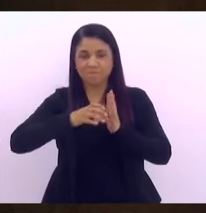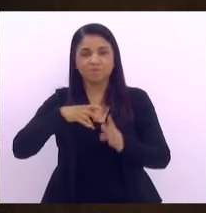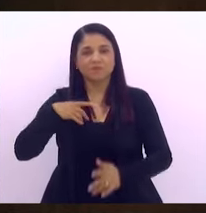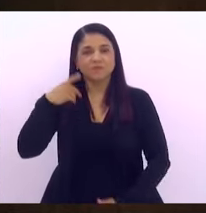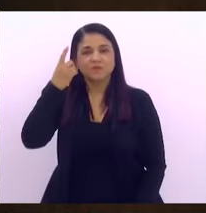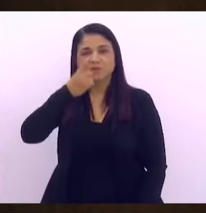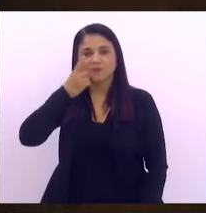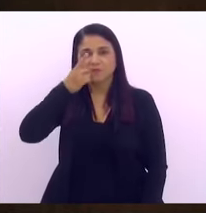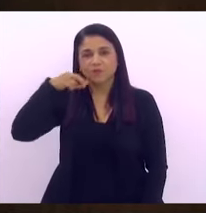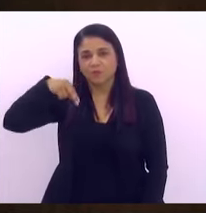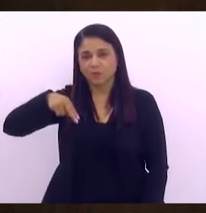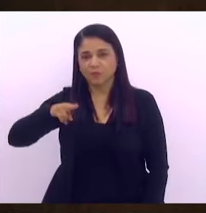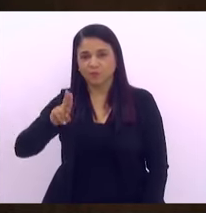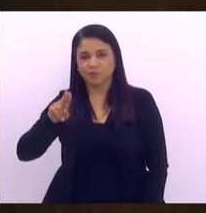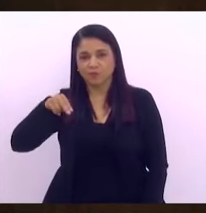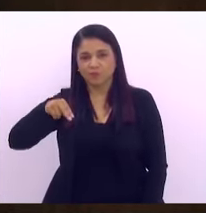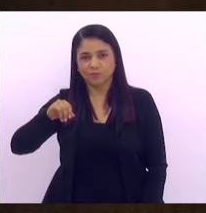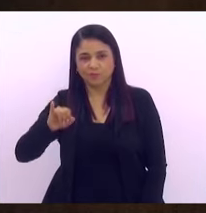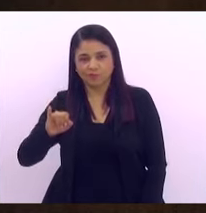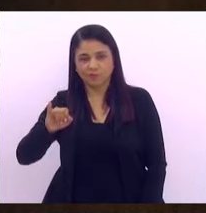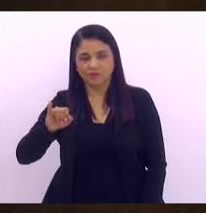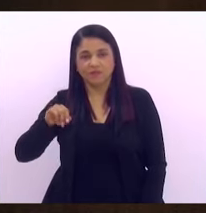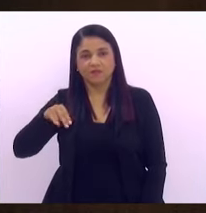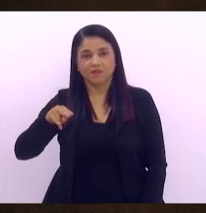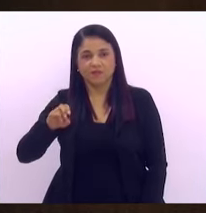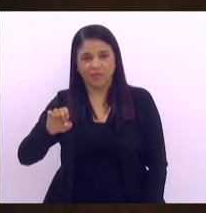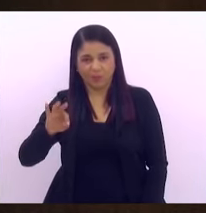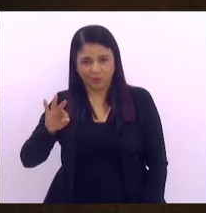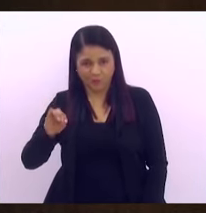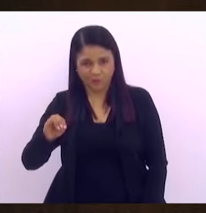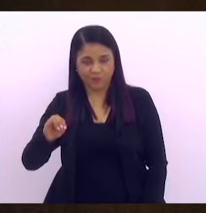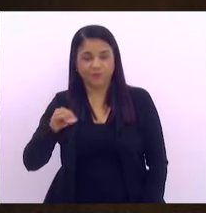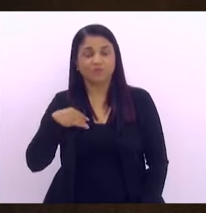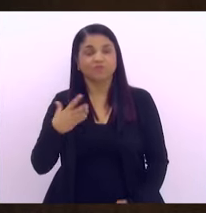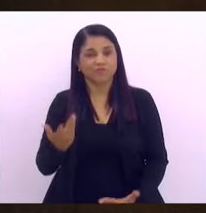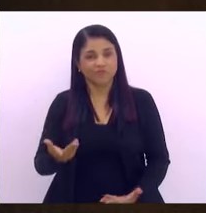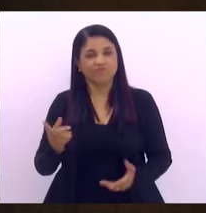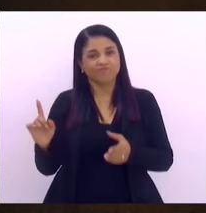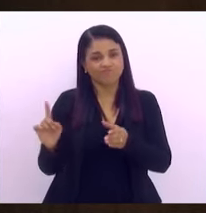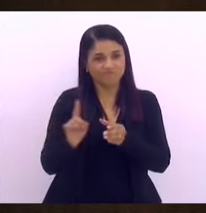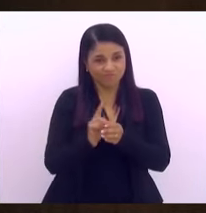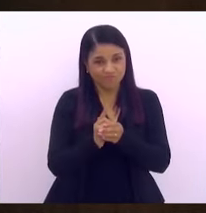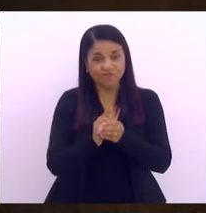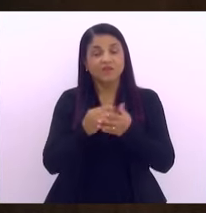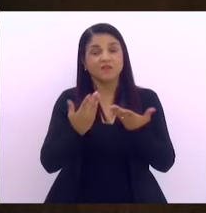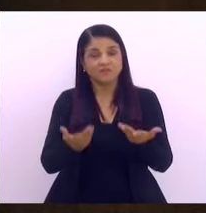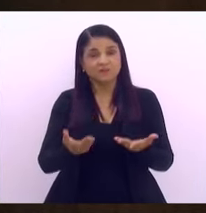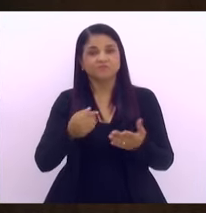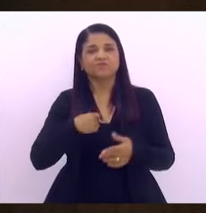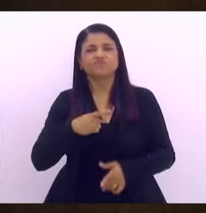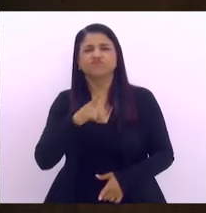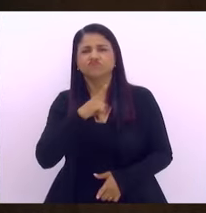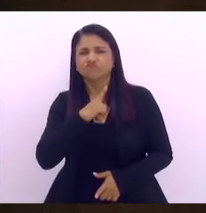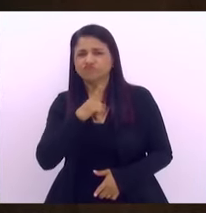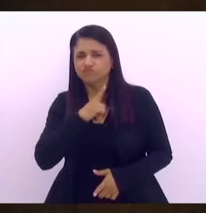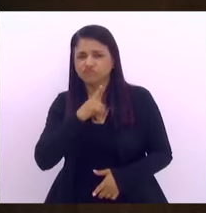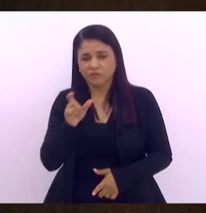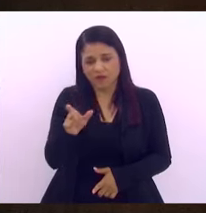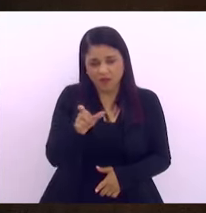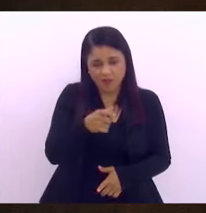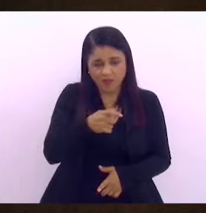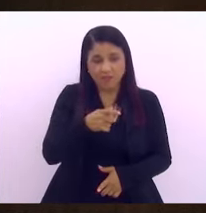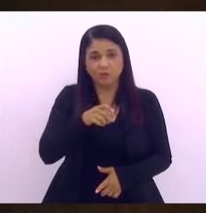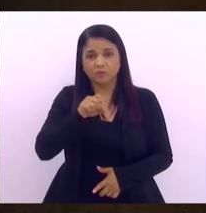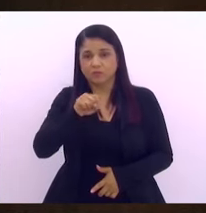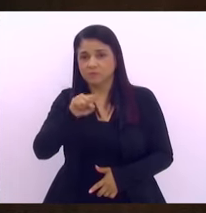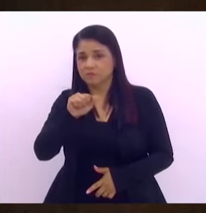deputado Muni Neto. Porque, senhora presidente, se houvesse o cartão do